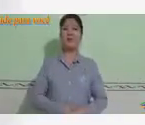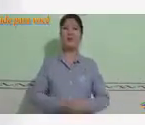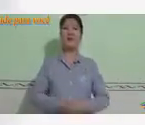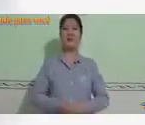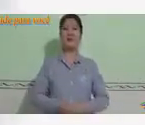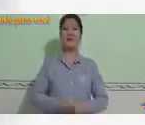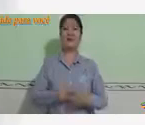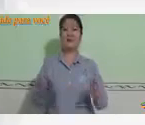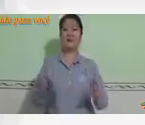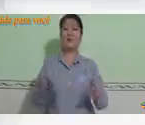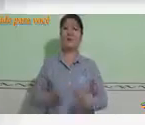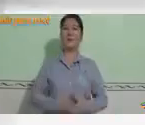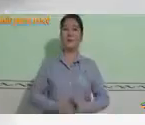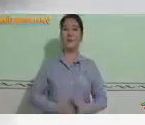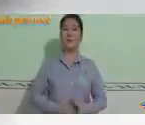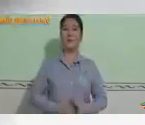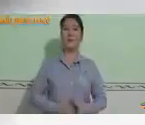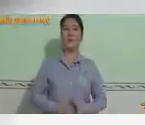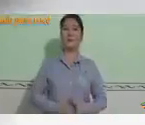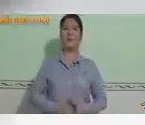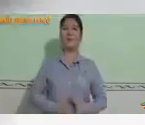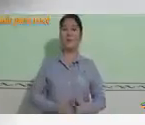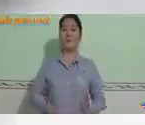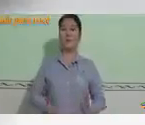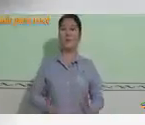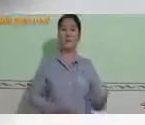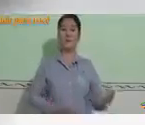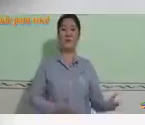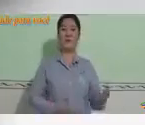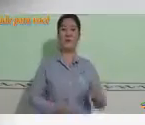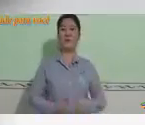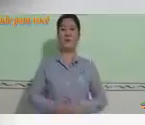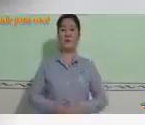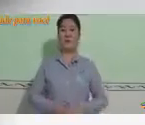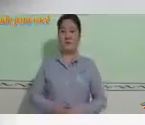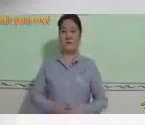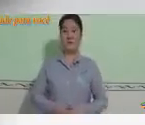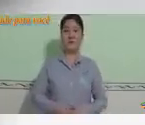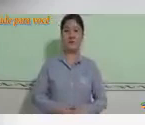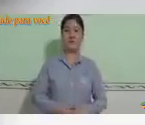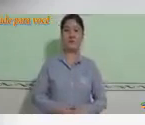ou cortes e levar ao aparecimento de sintomas como coceira e vermelhidão.